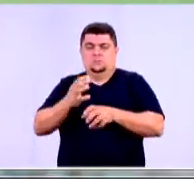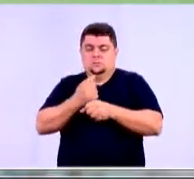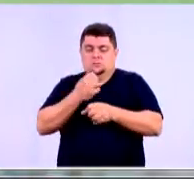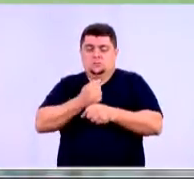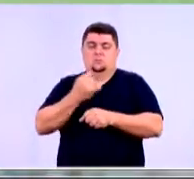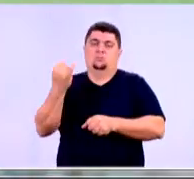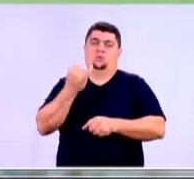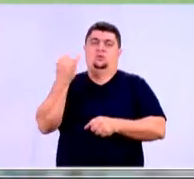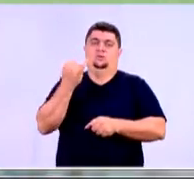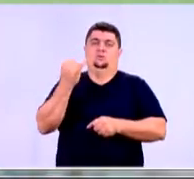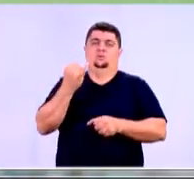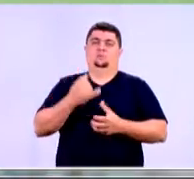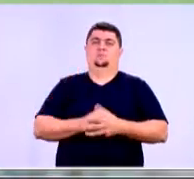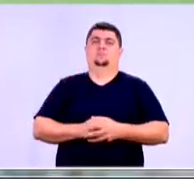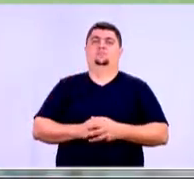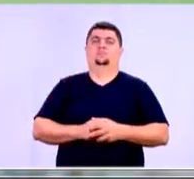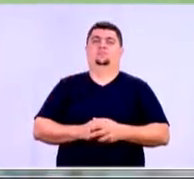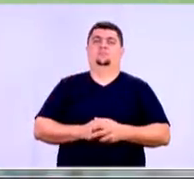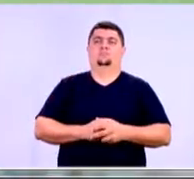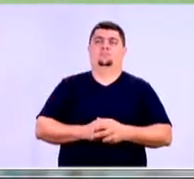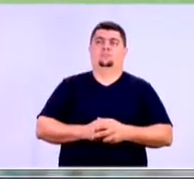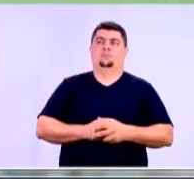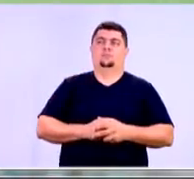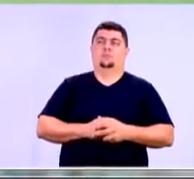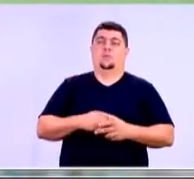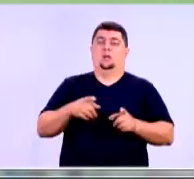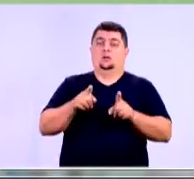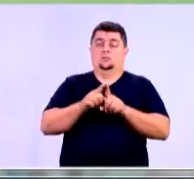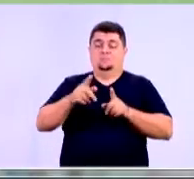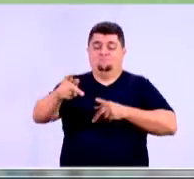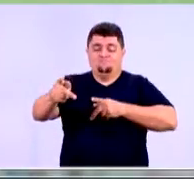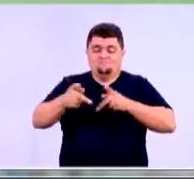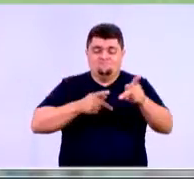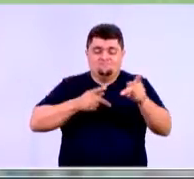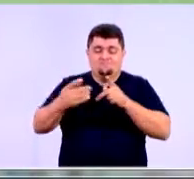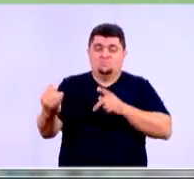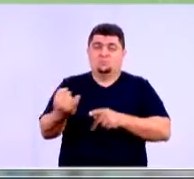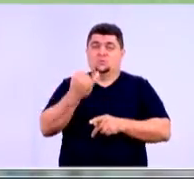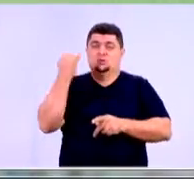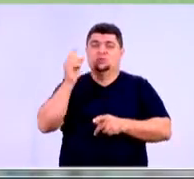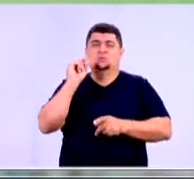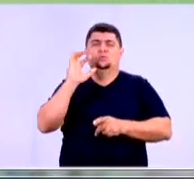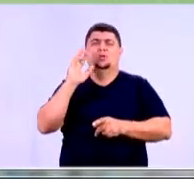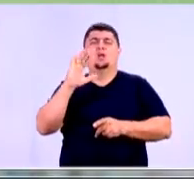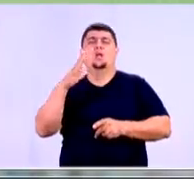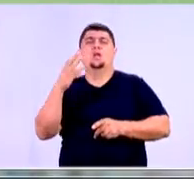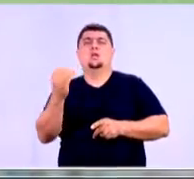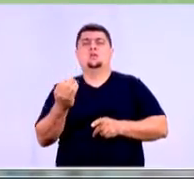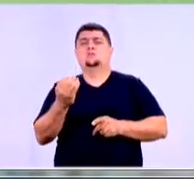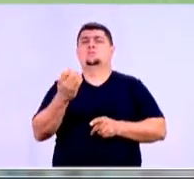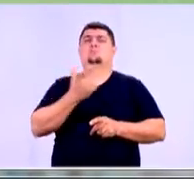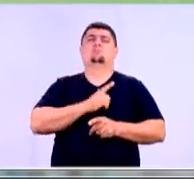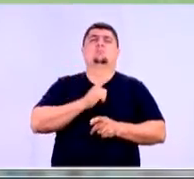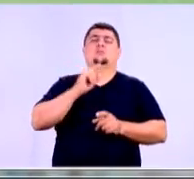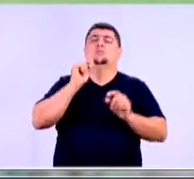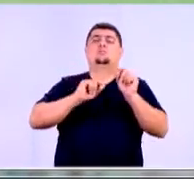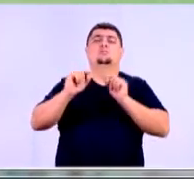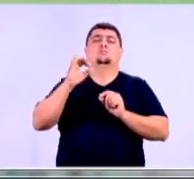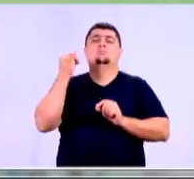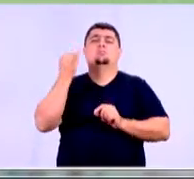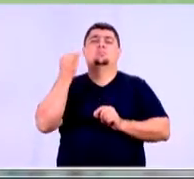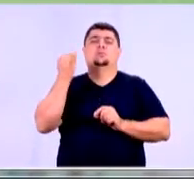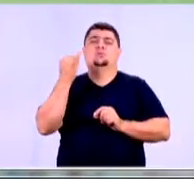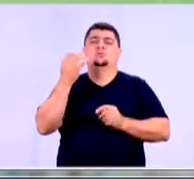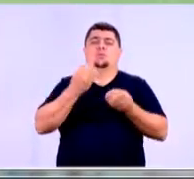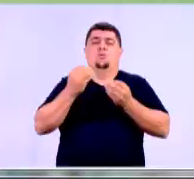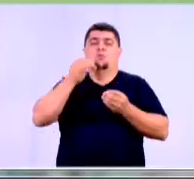isso. Entender a importância de planejar o que é arriscado, quando a gente incorre em risco e como a gente faz